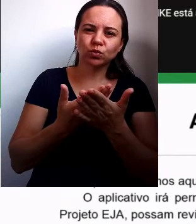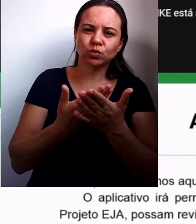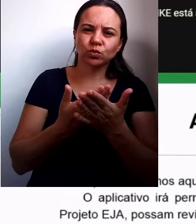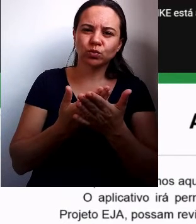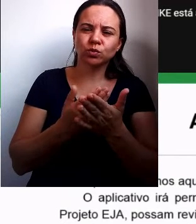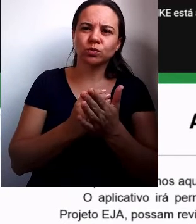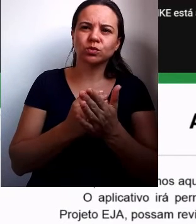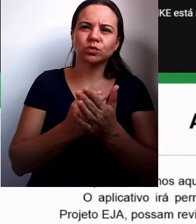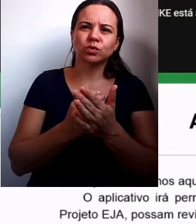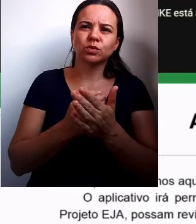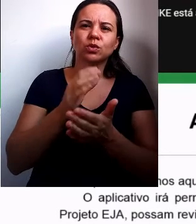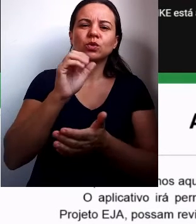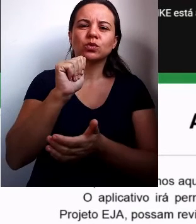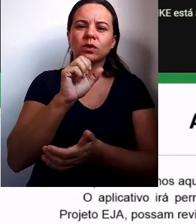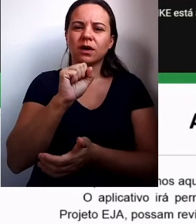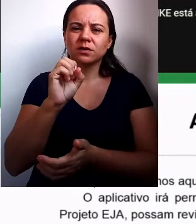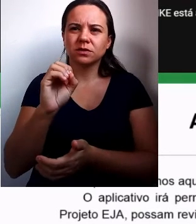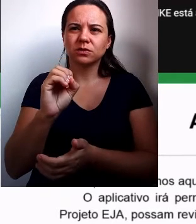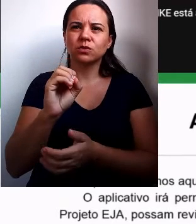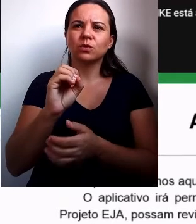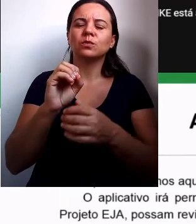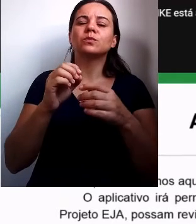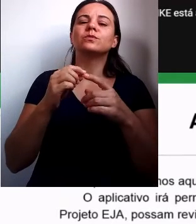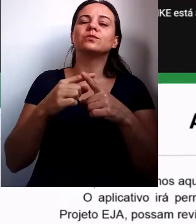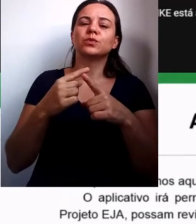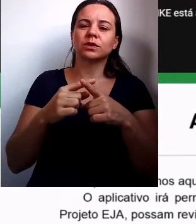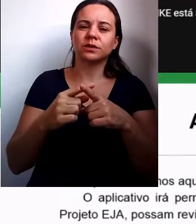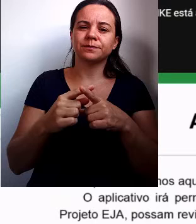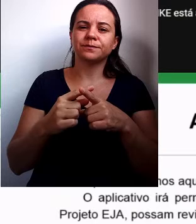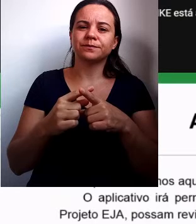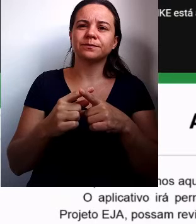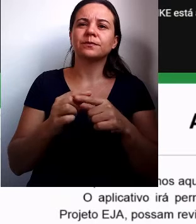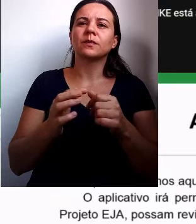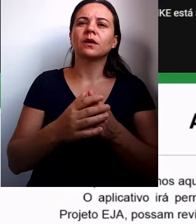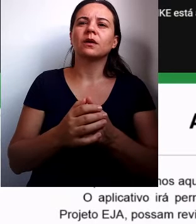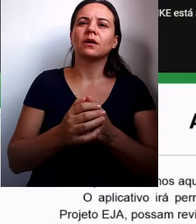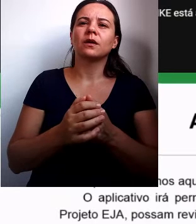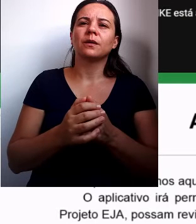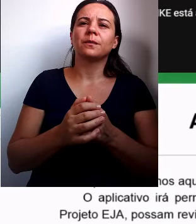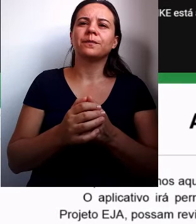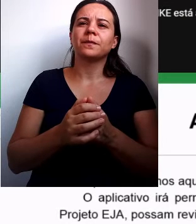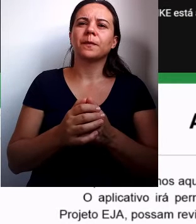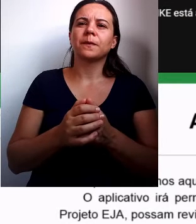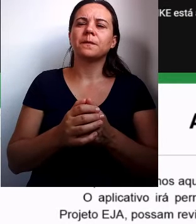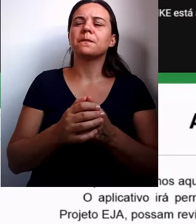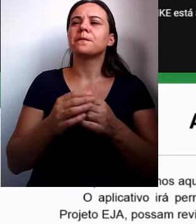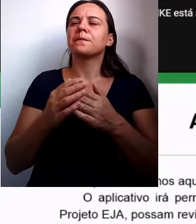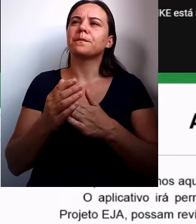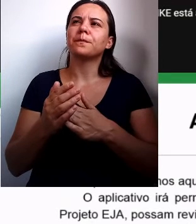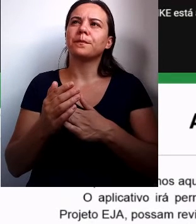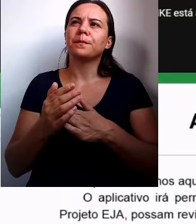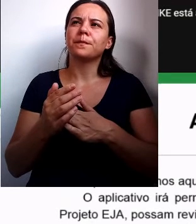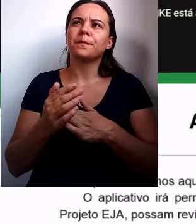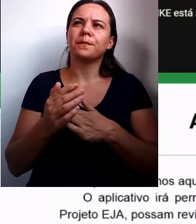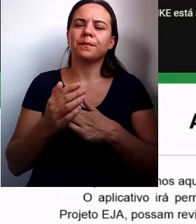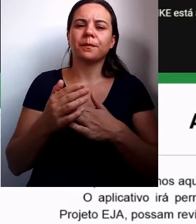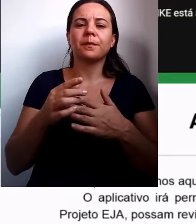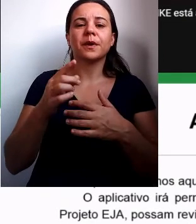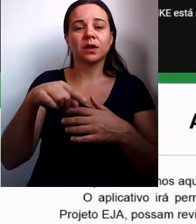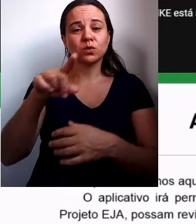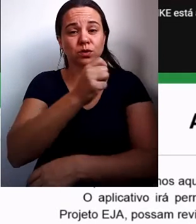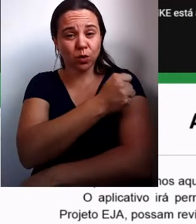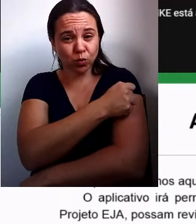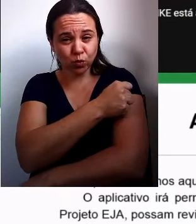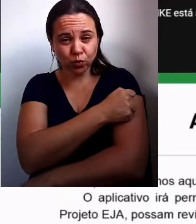do aplicativo, né? Para permitir, então, que os alunos do terceiro ano do ensino médio integrado e